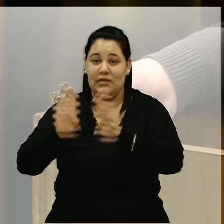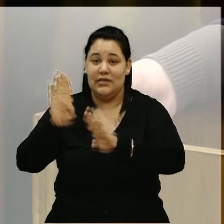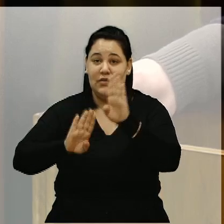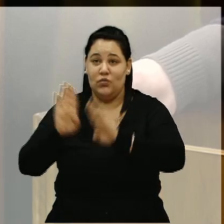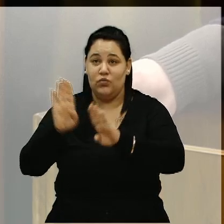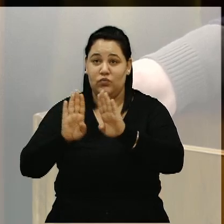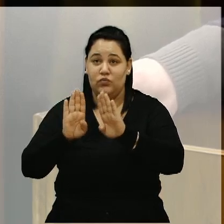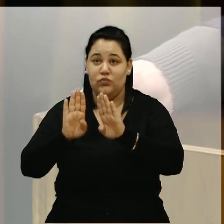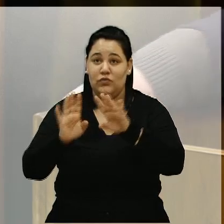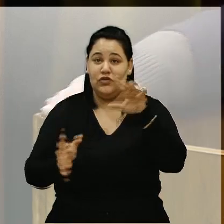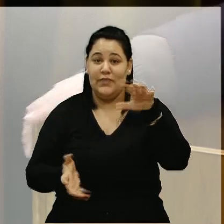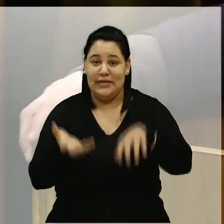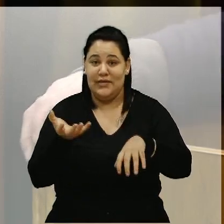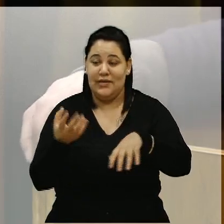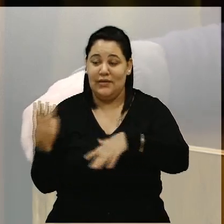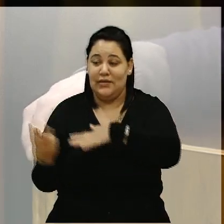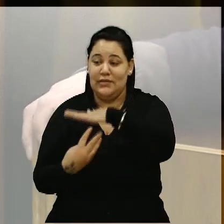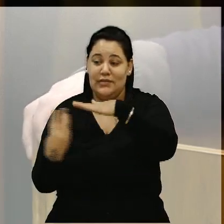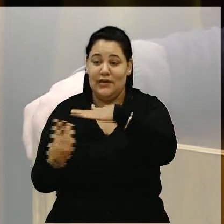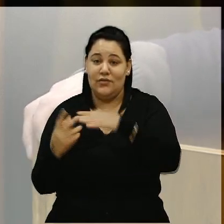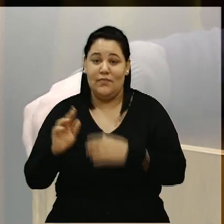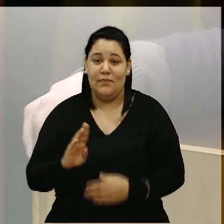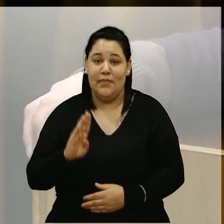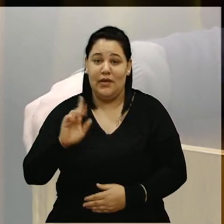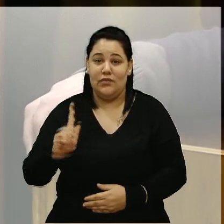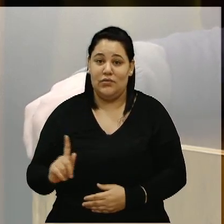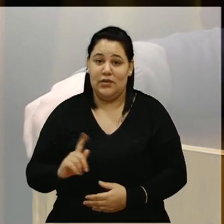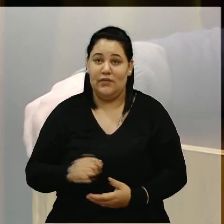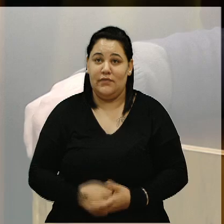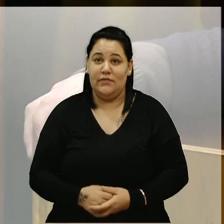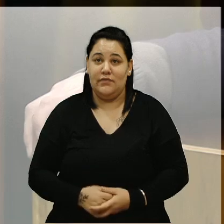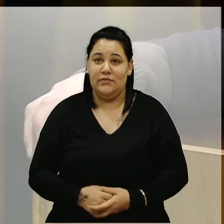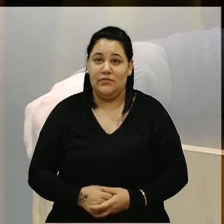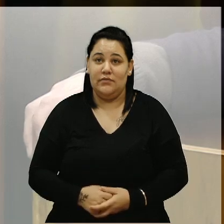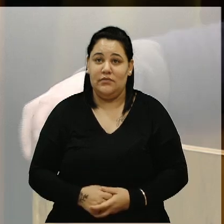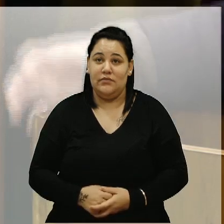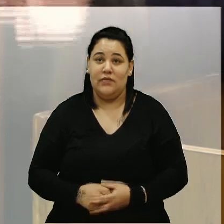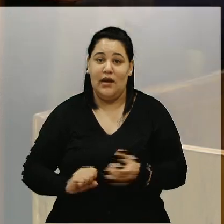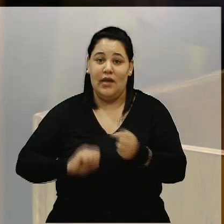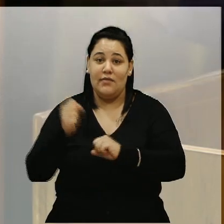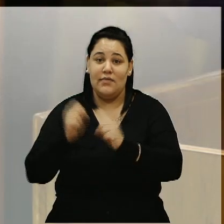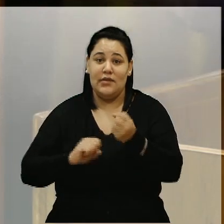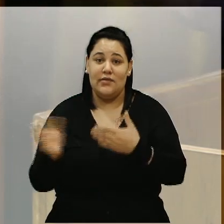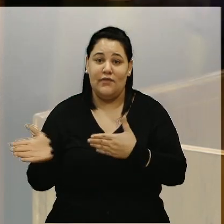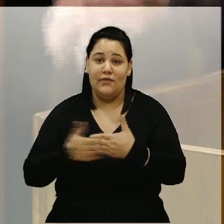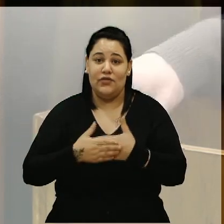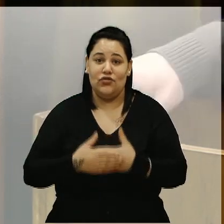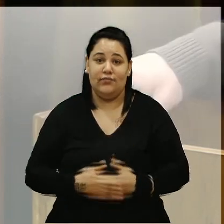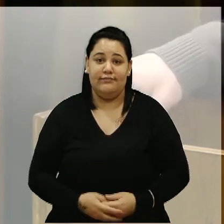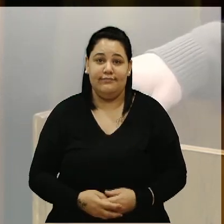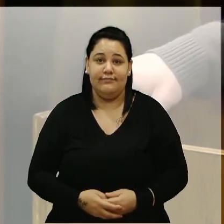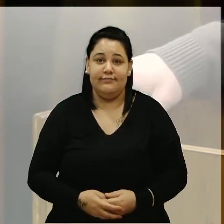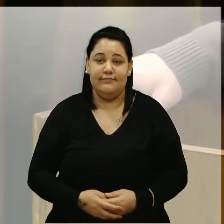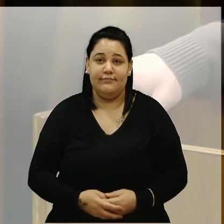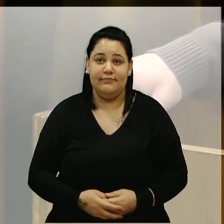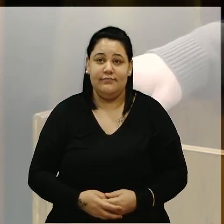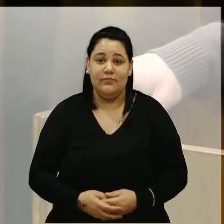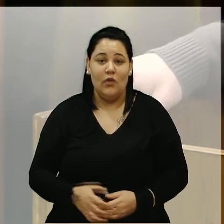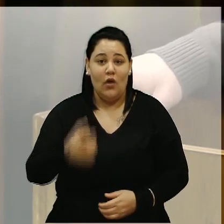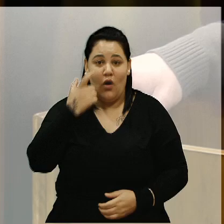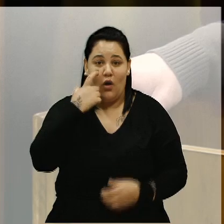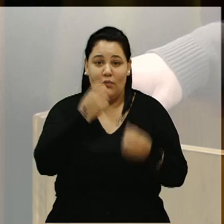e terceirizaram uma empresa de Bento Gonçalves. A empresa decretou falência. Olha o prejuízo.